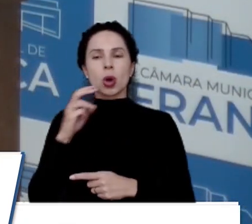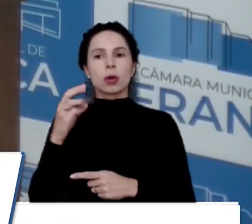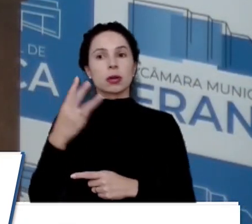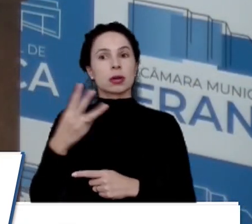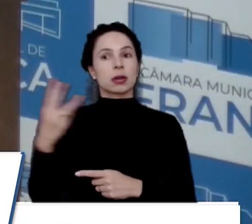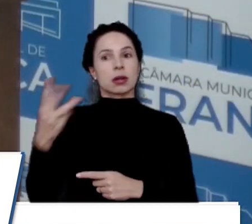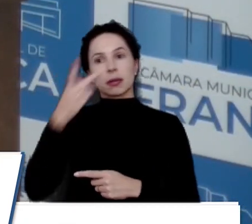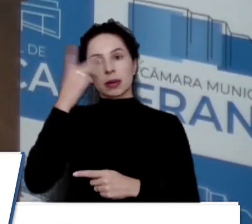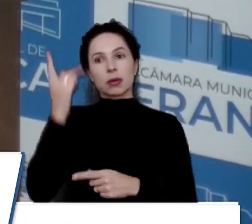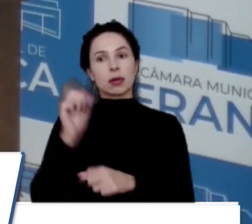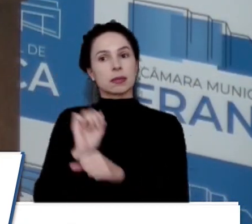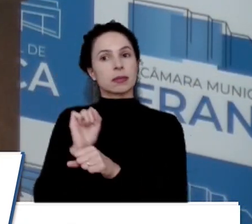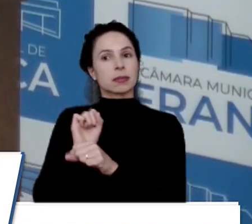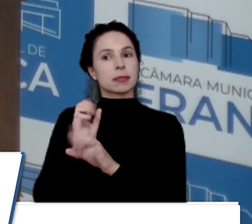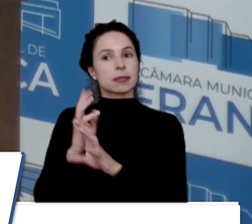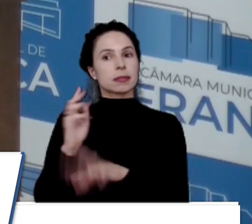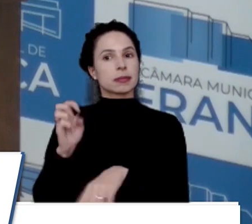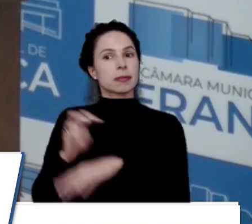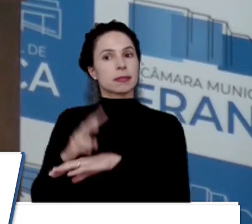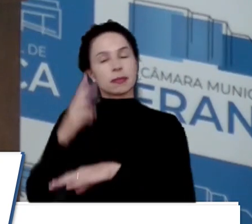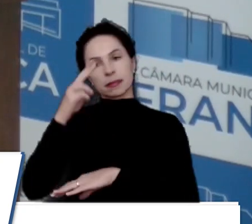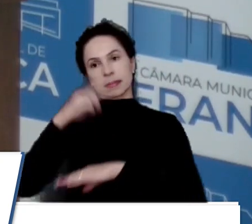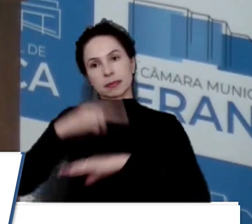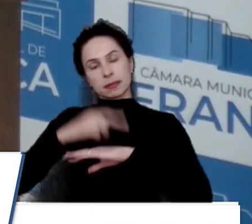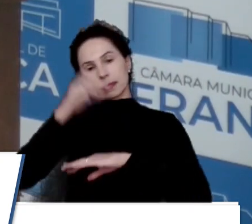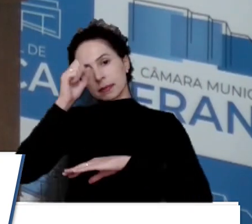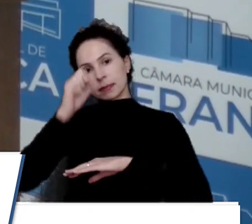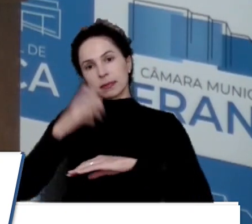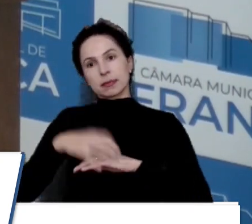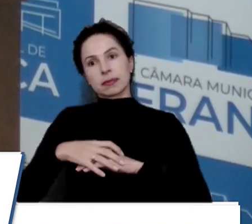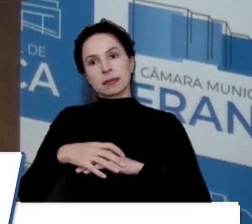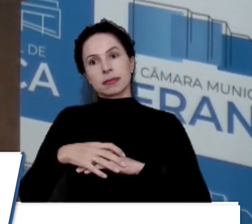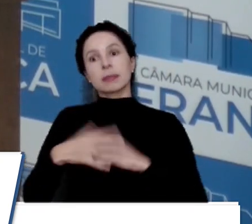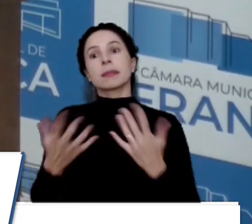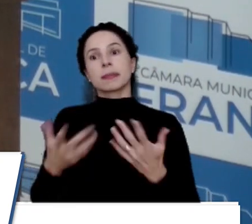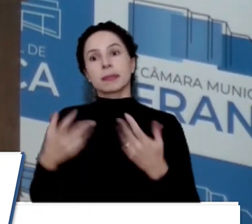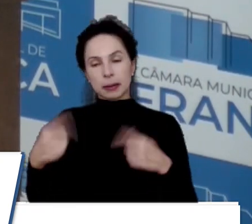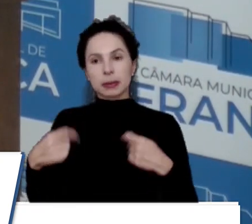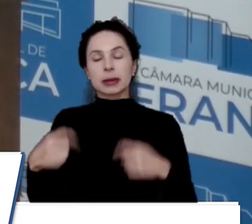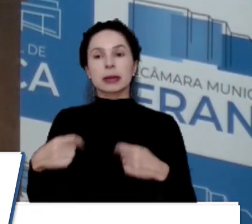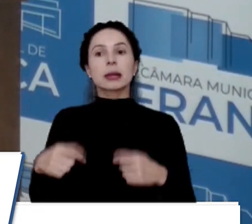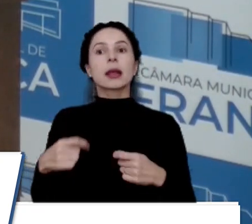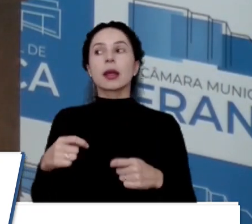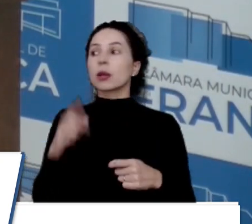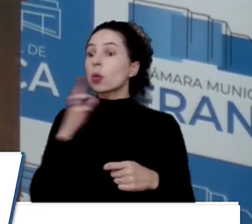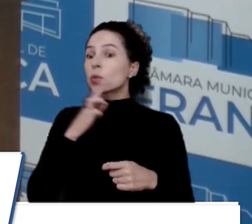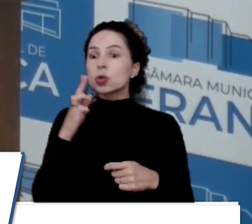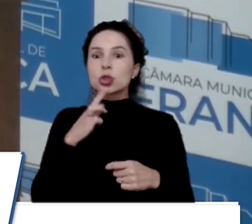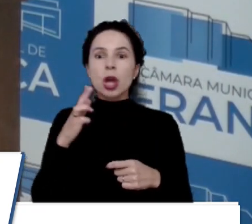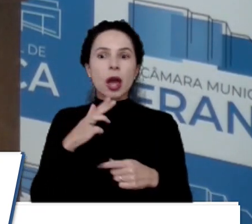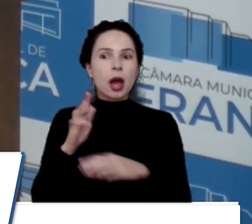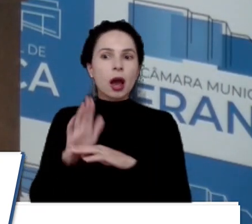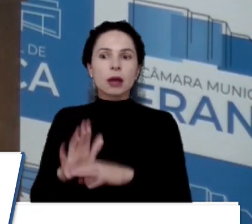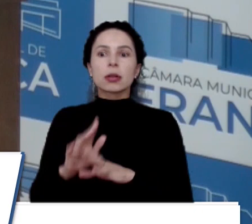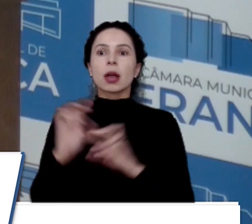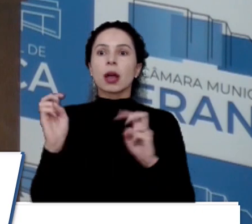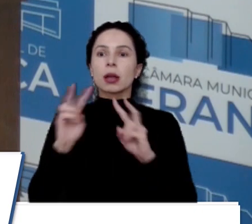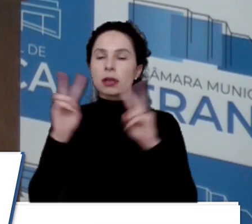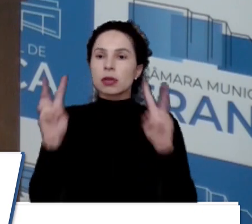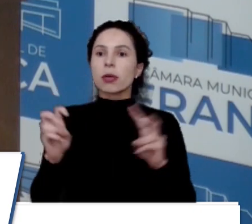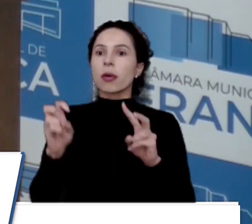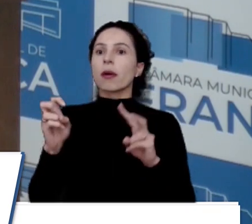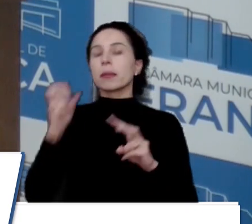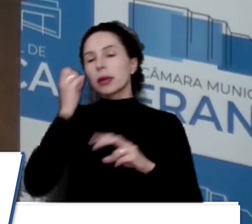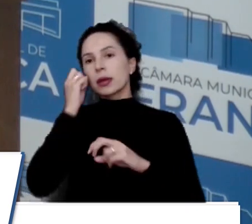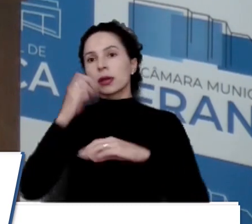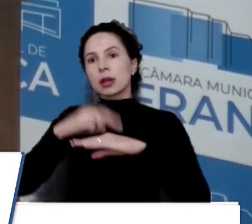Guardando vaga para internar então precisa tomar providência urgente a respeito desses leito